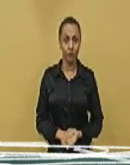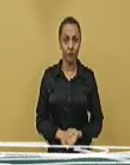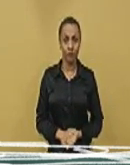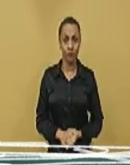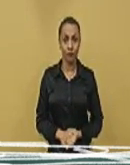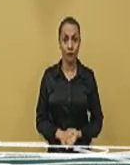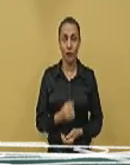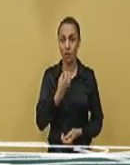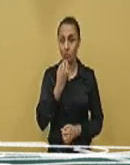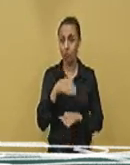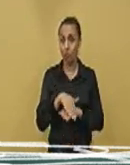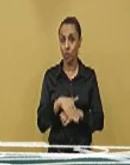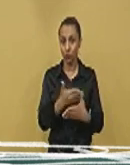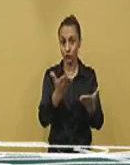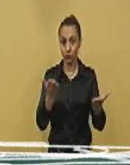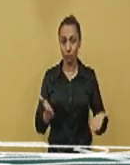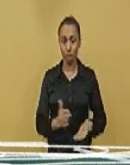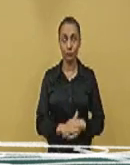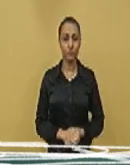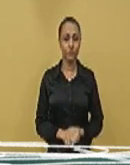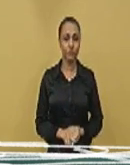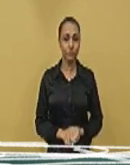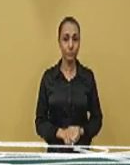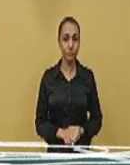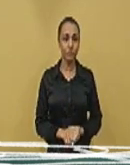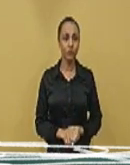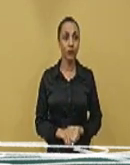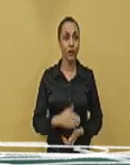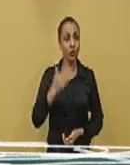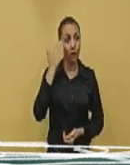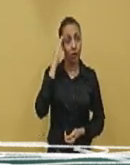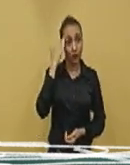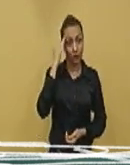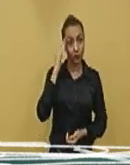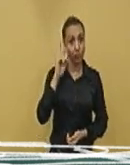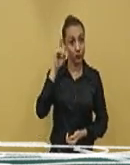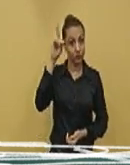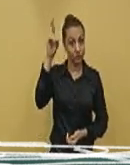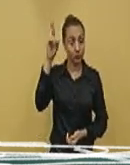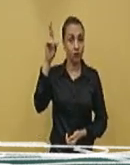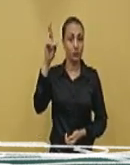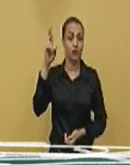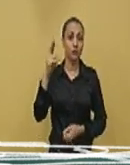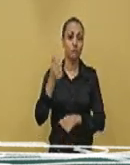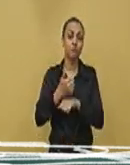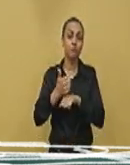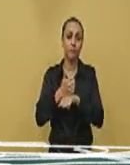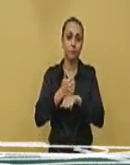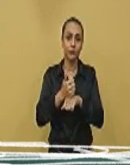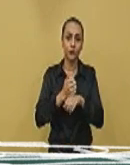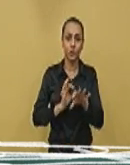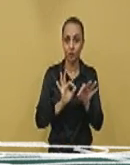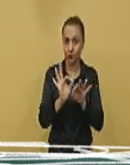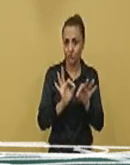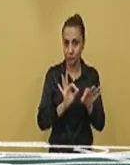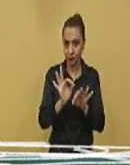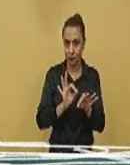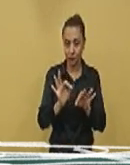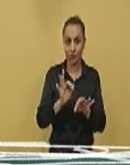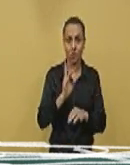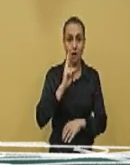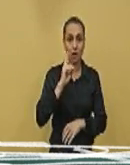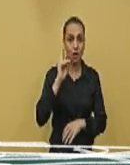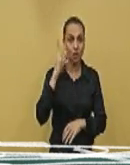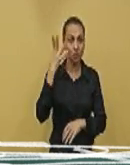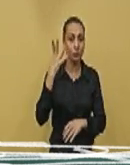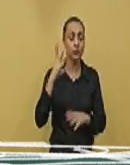Boa noite a todos. Entendo eu que a função principal da universidade é o desenvolvimento da sociedade.